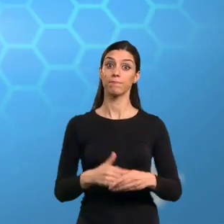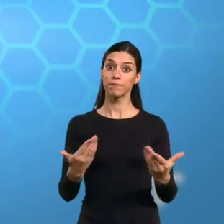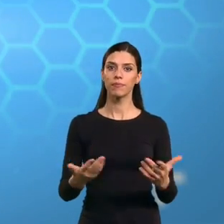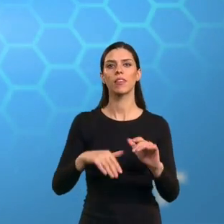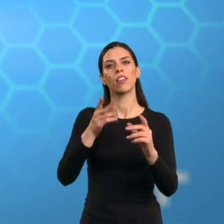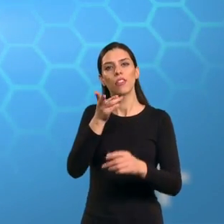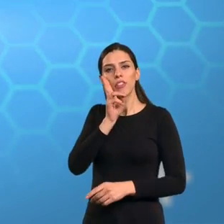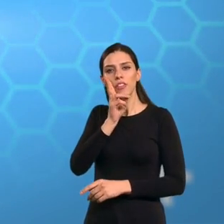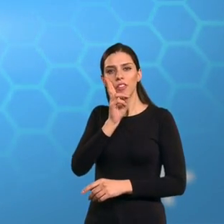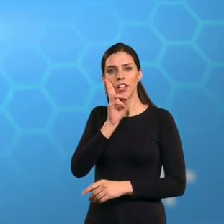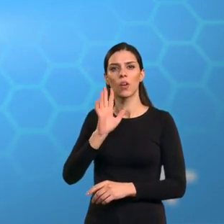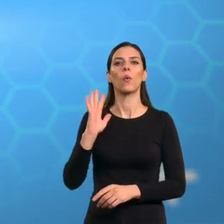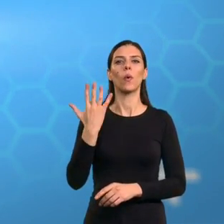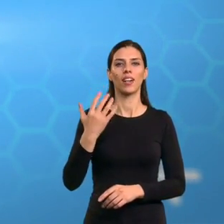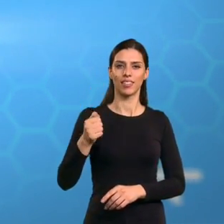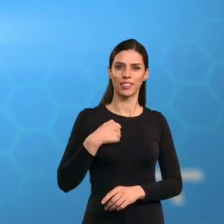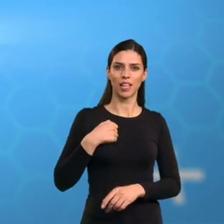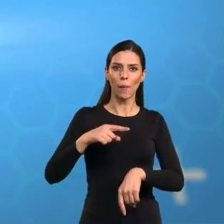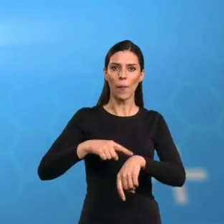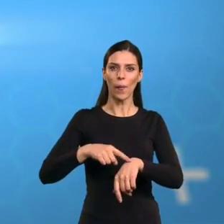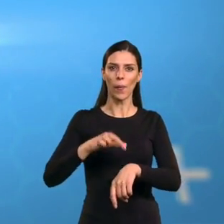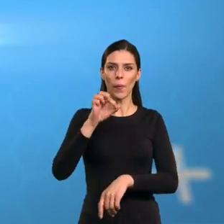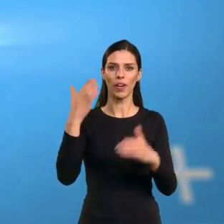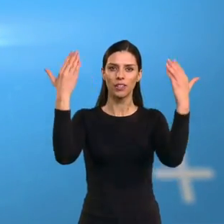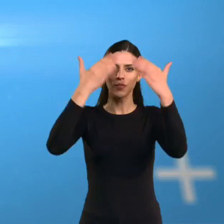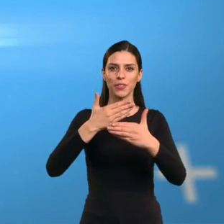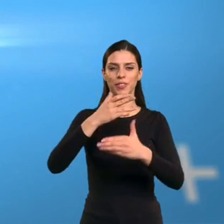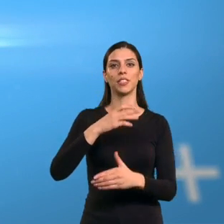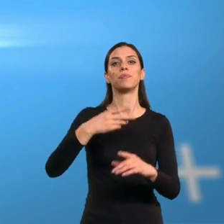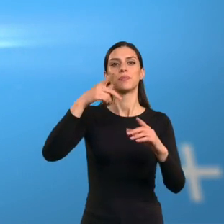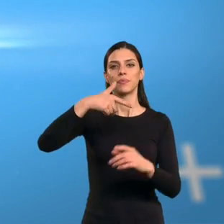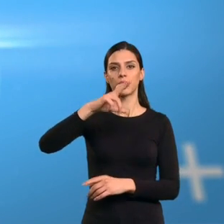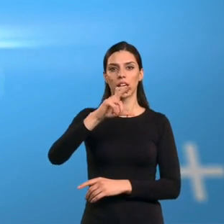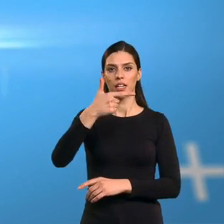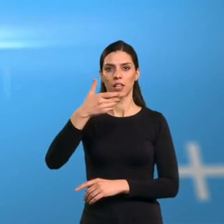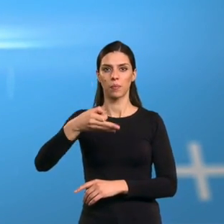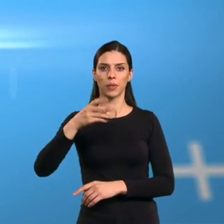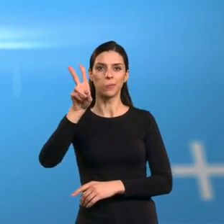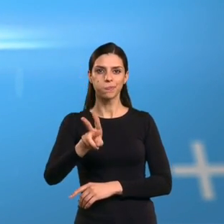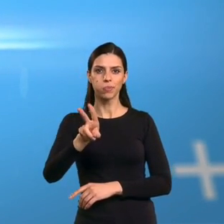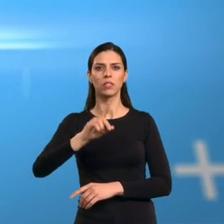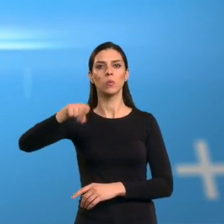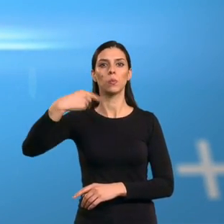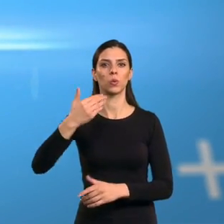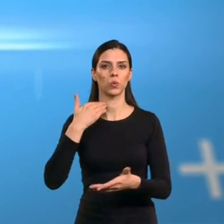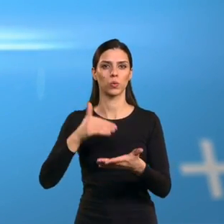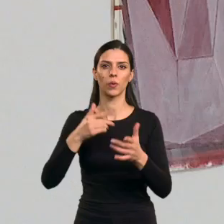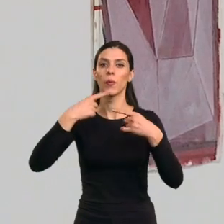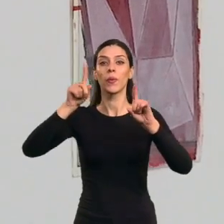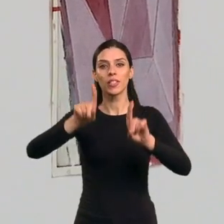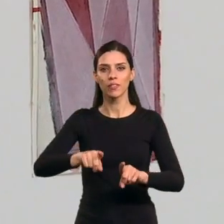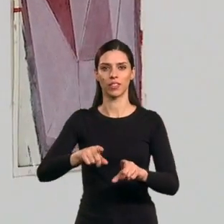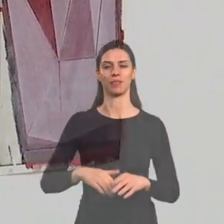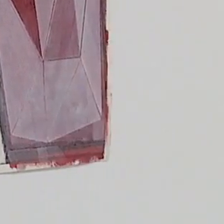Faça-nos companhia sábado, às 20h, na RTP2, com repetição na noite de segunda-feira.